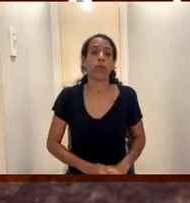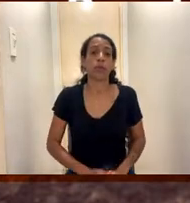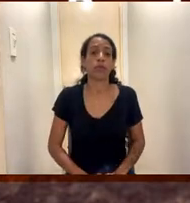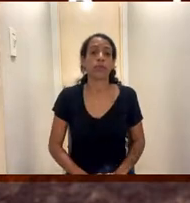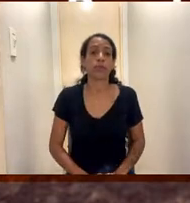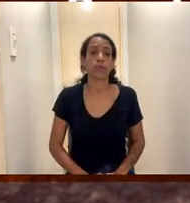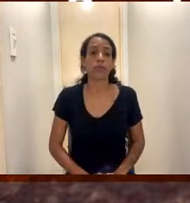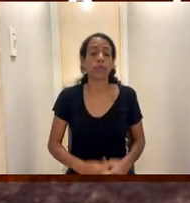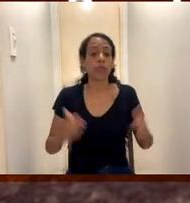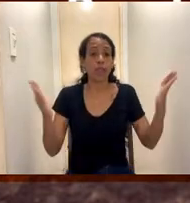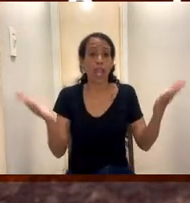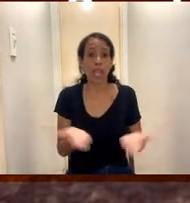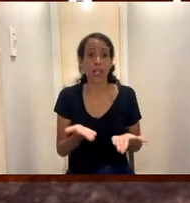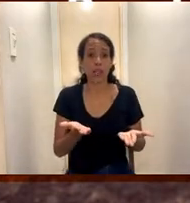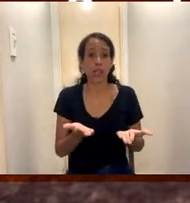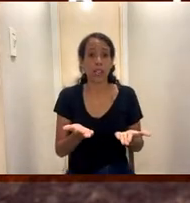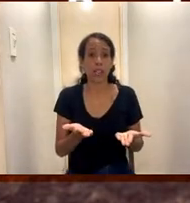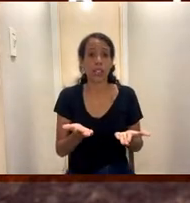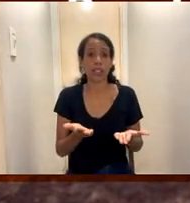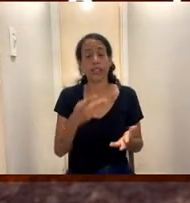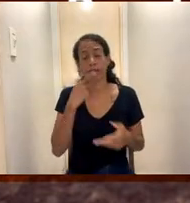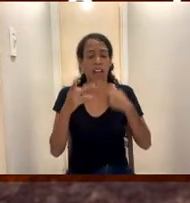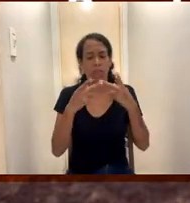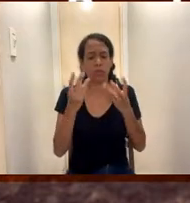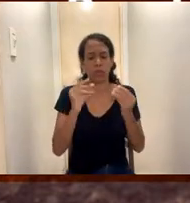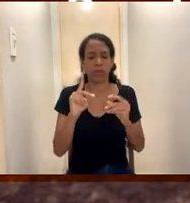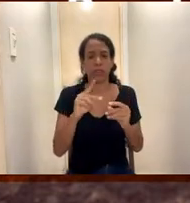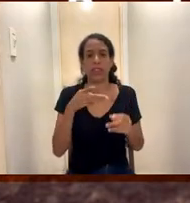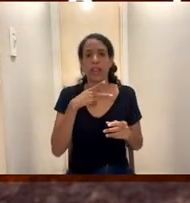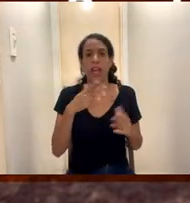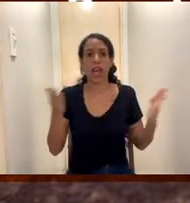eu quero agora, sem me alongar mais,